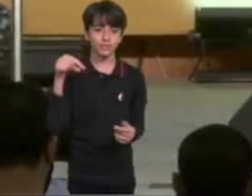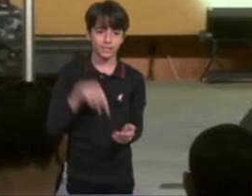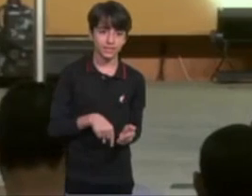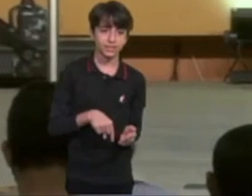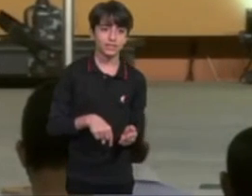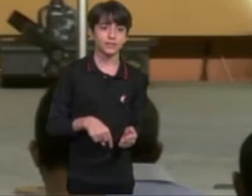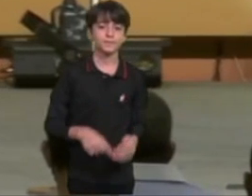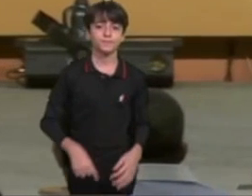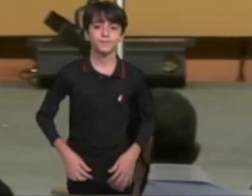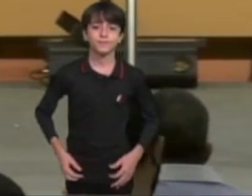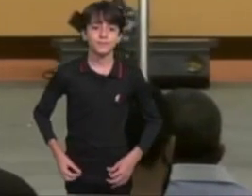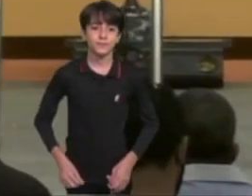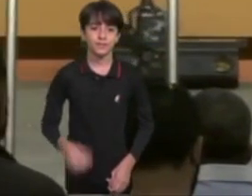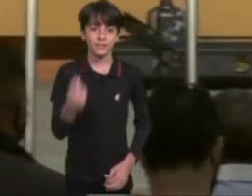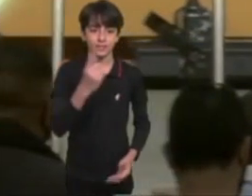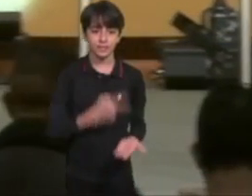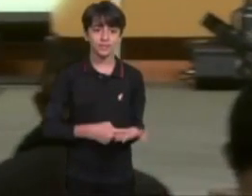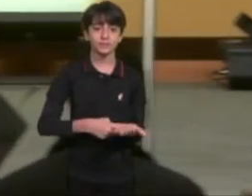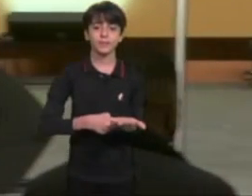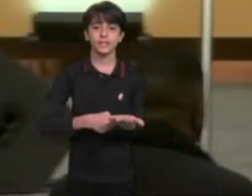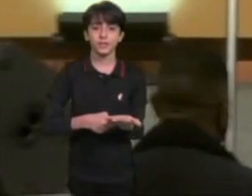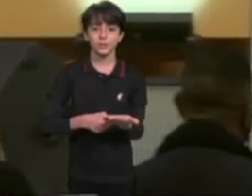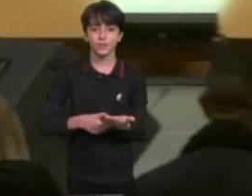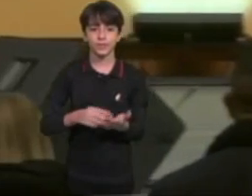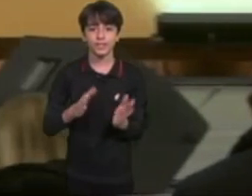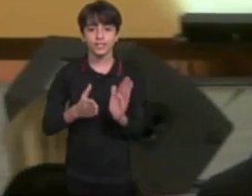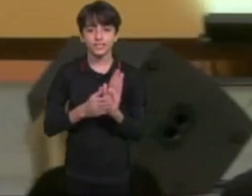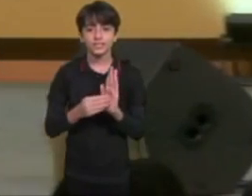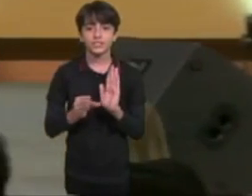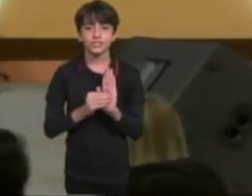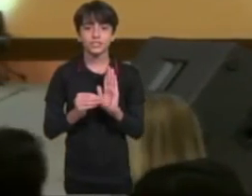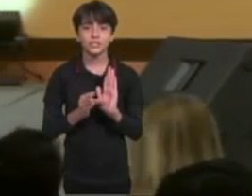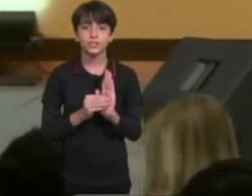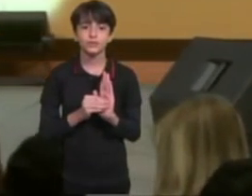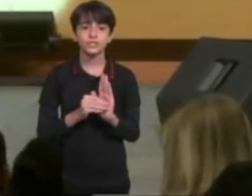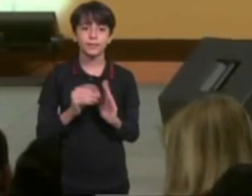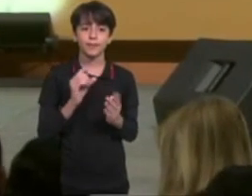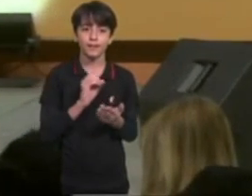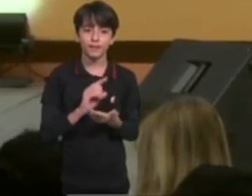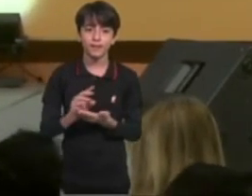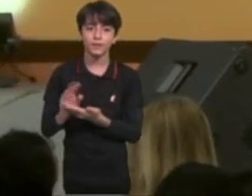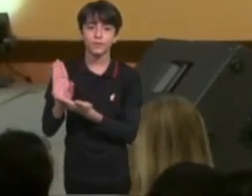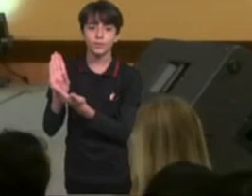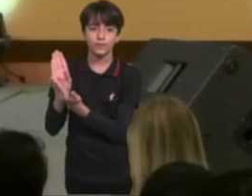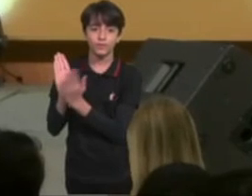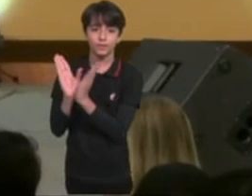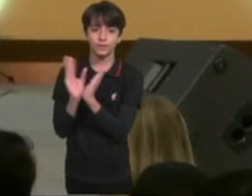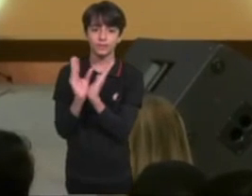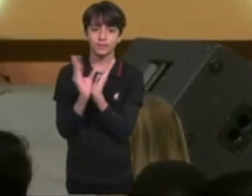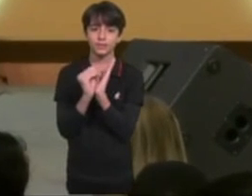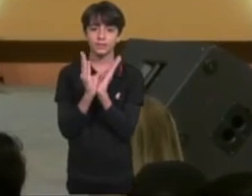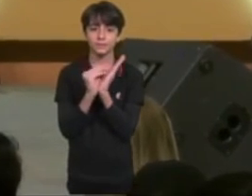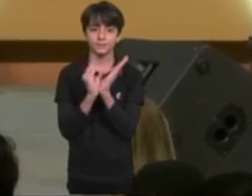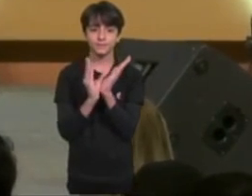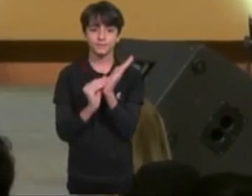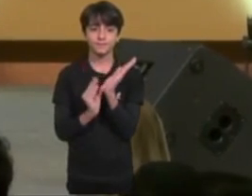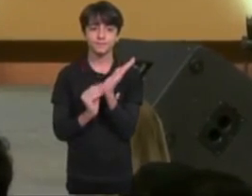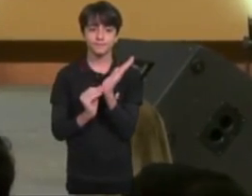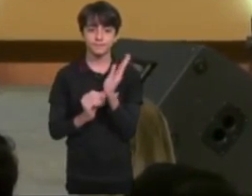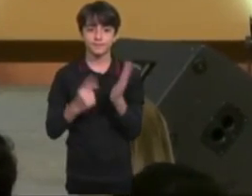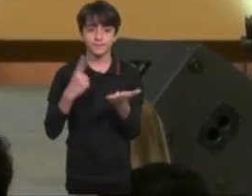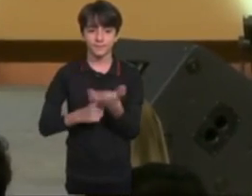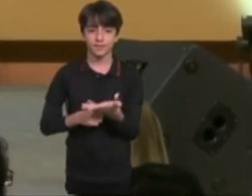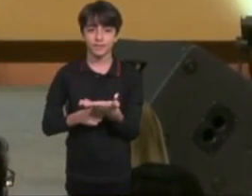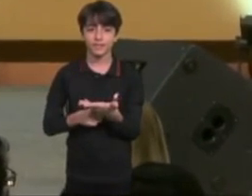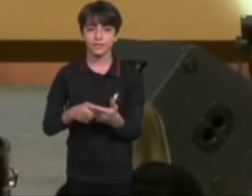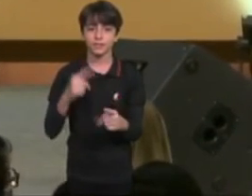Deus marcou na agenda de Deus está marcado esse encontro com você e só você eu não